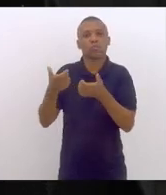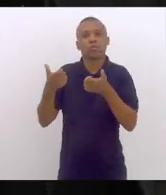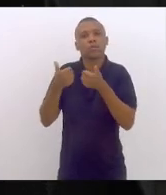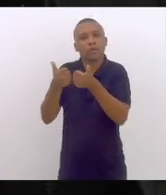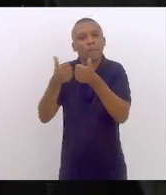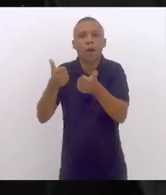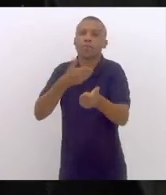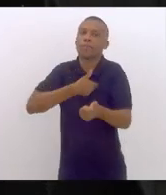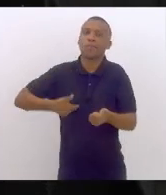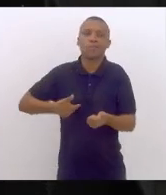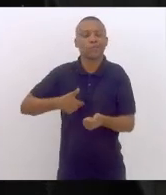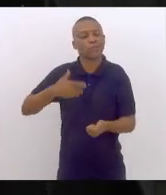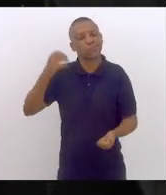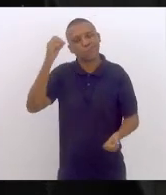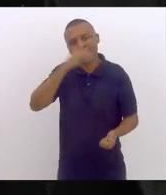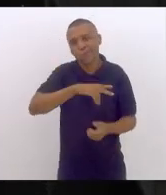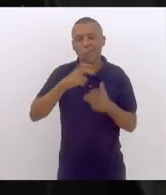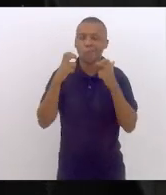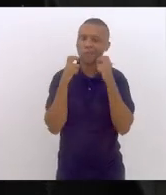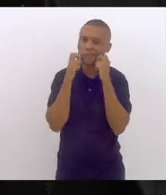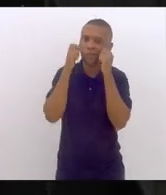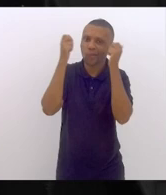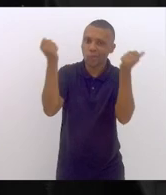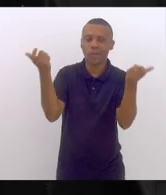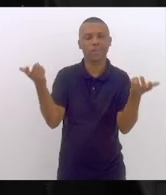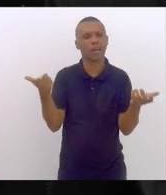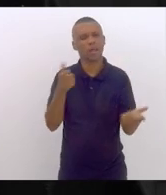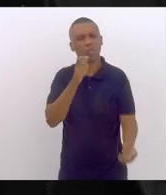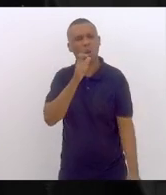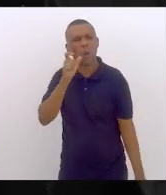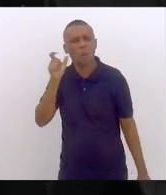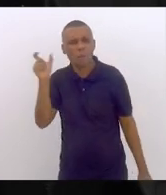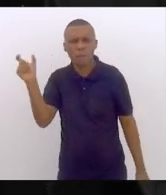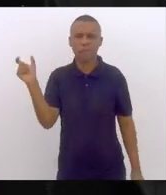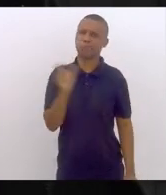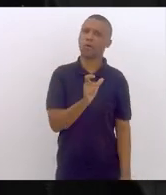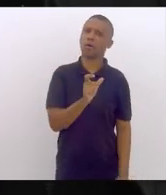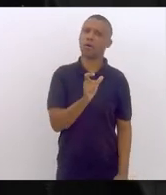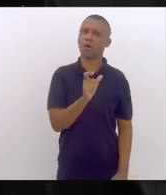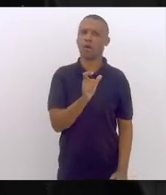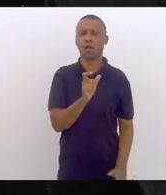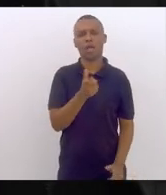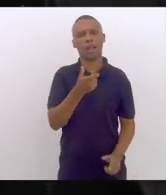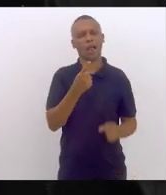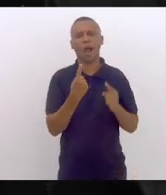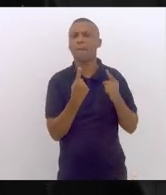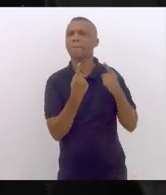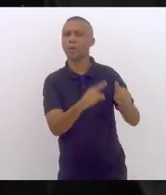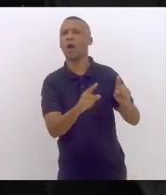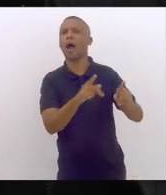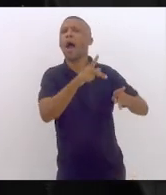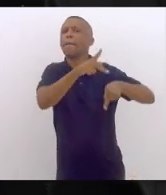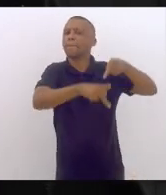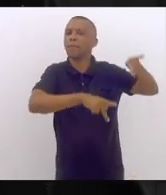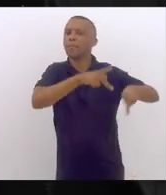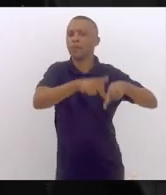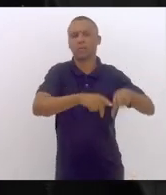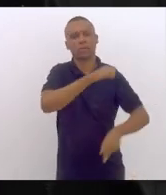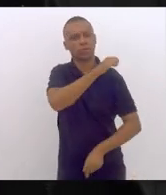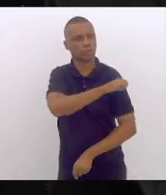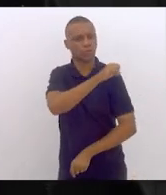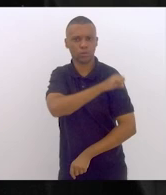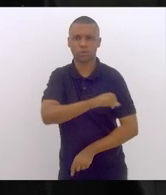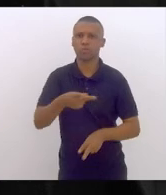é responsável é uma declaração de ofensiva ela é ofensiva ela é afrontosa a população do Rio de Janeiro portanto